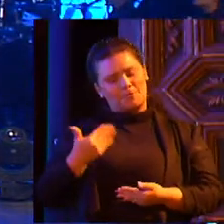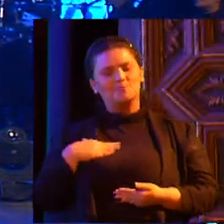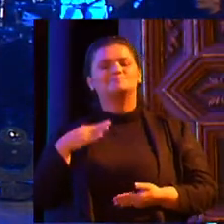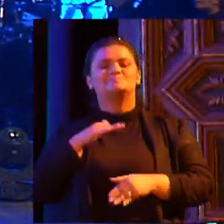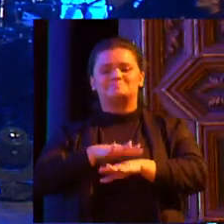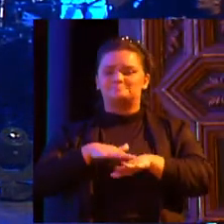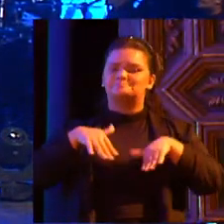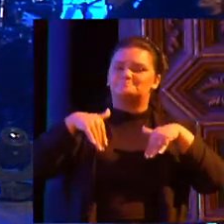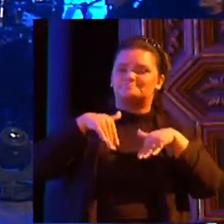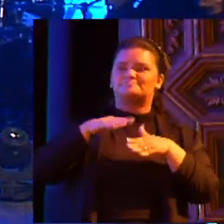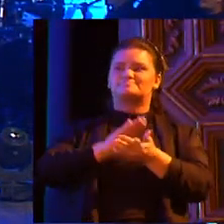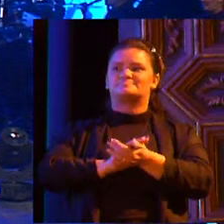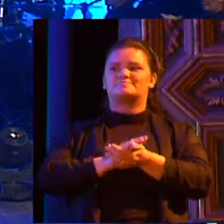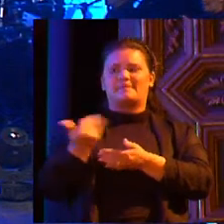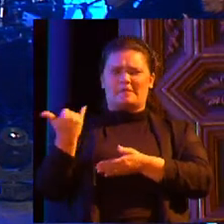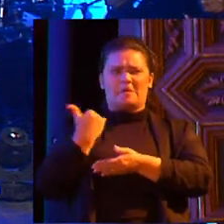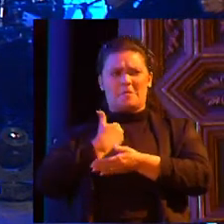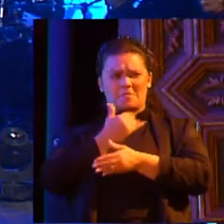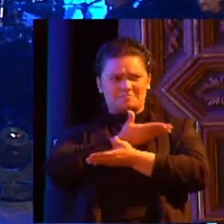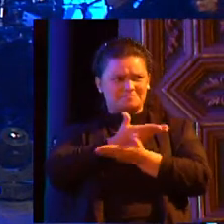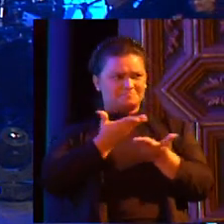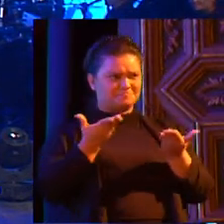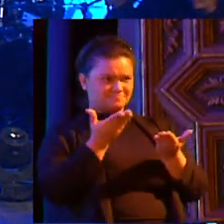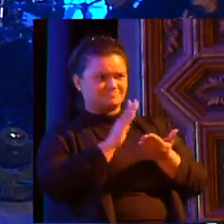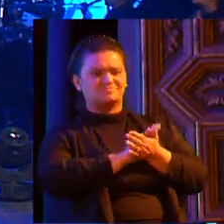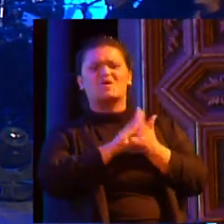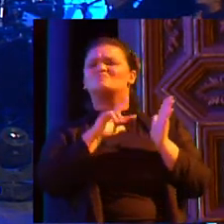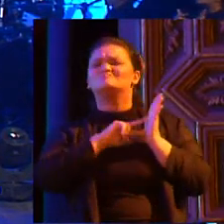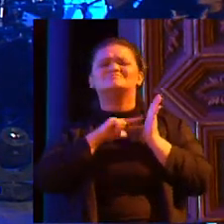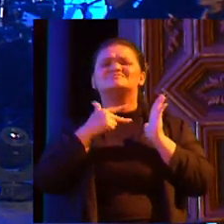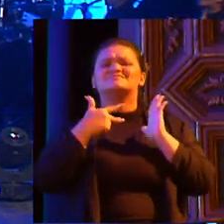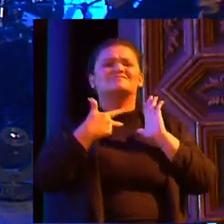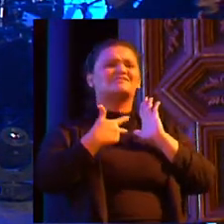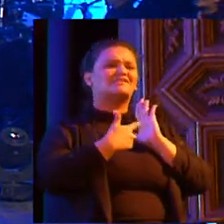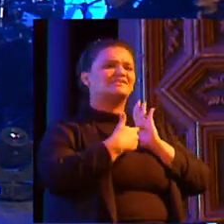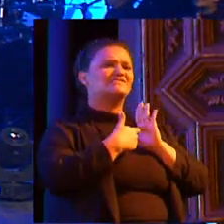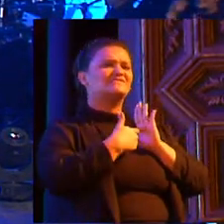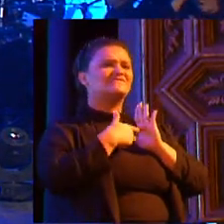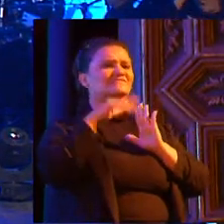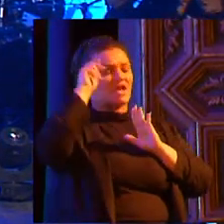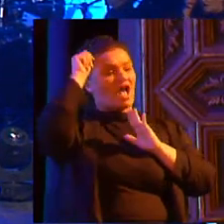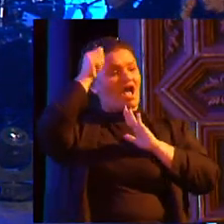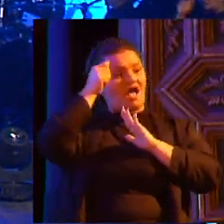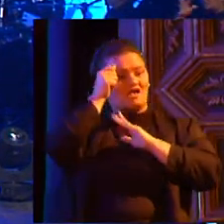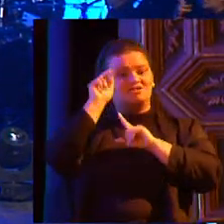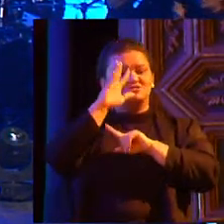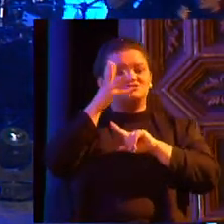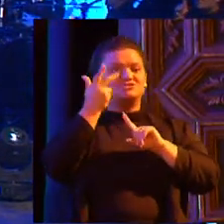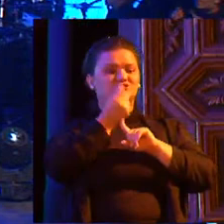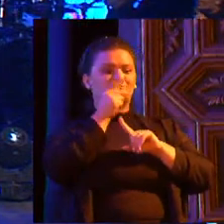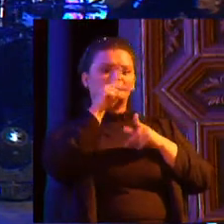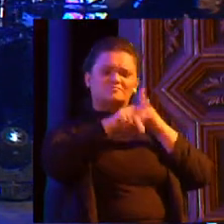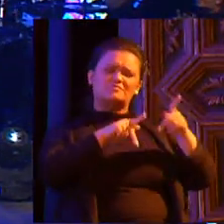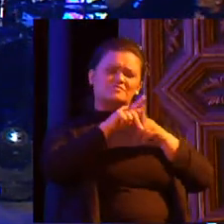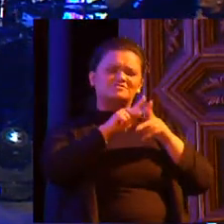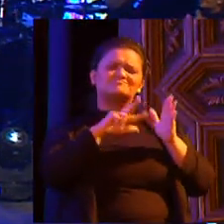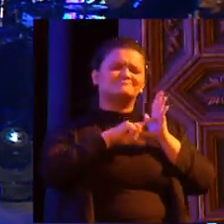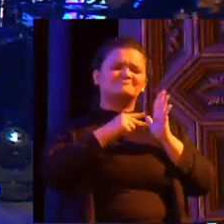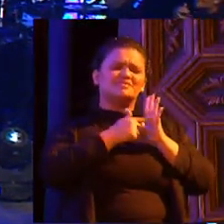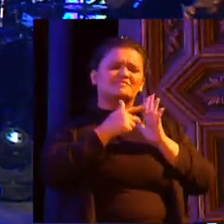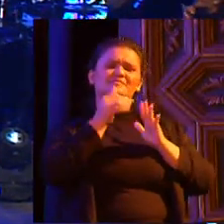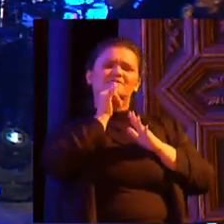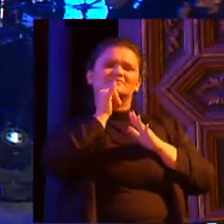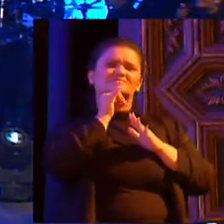palco. Conte pra gente aqui o que é ser um artista da cultura popular. Popular no sentido de carregar